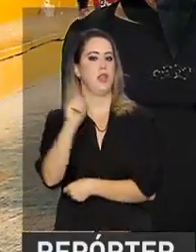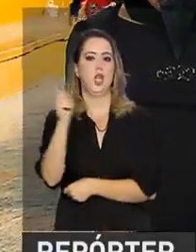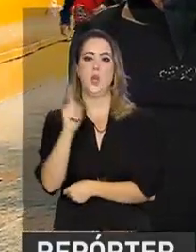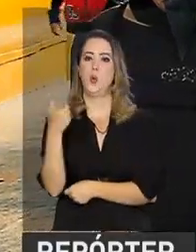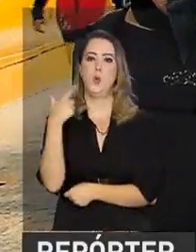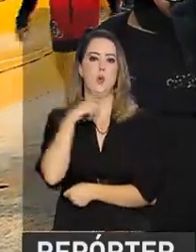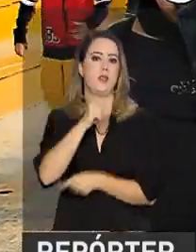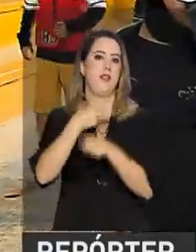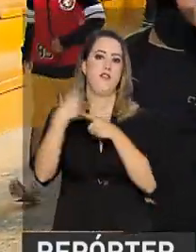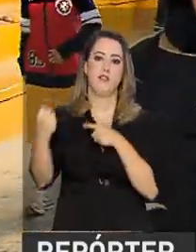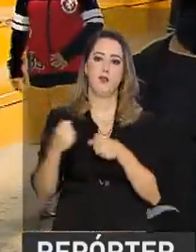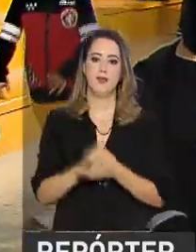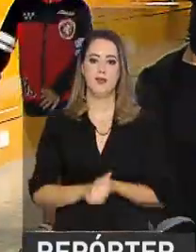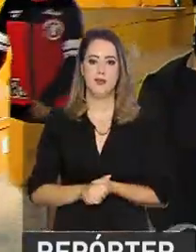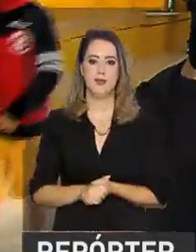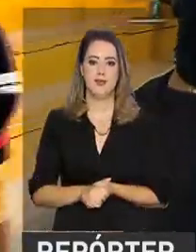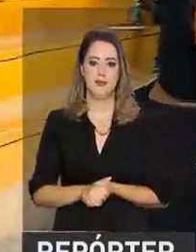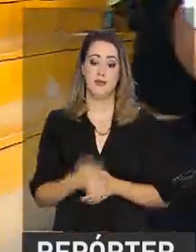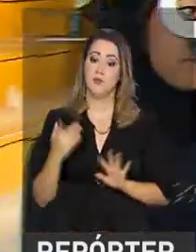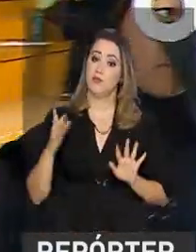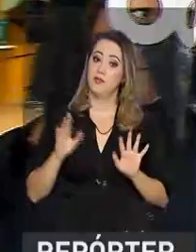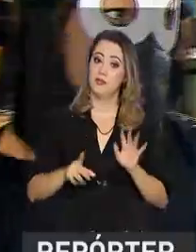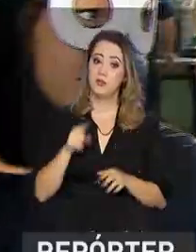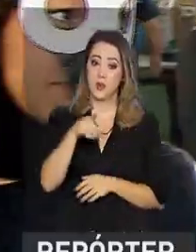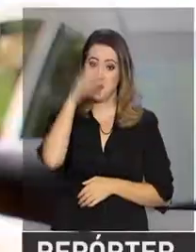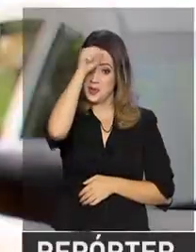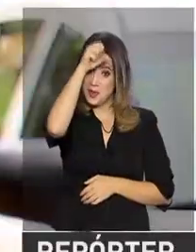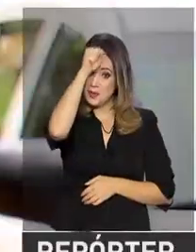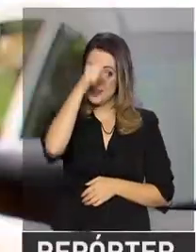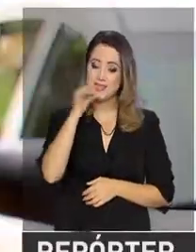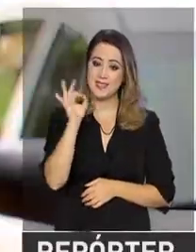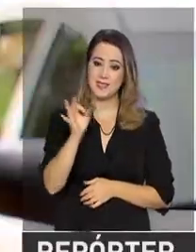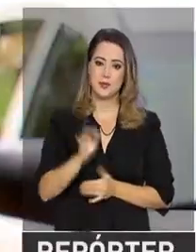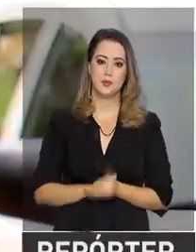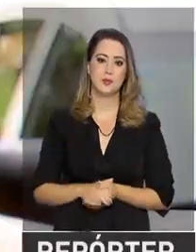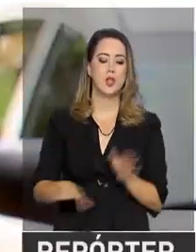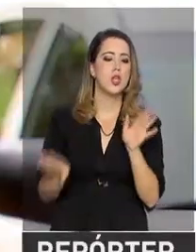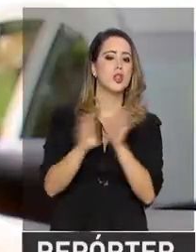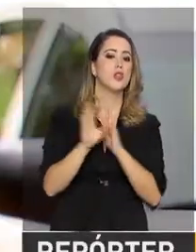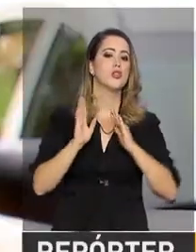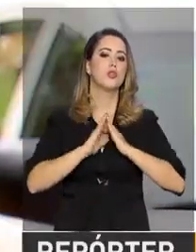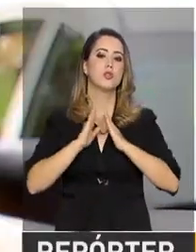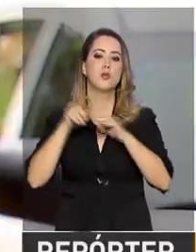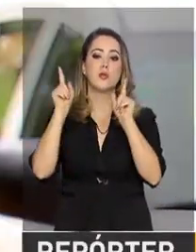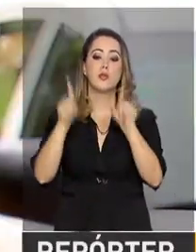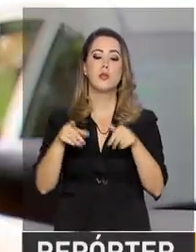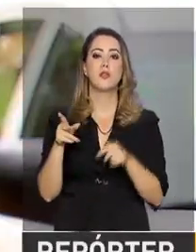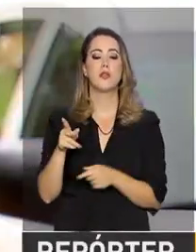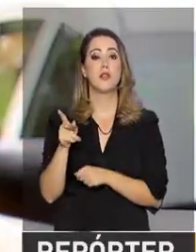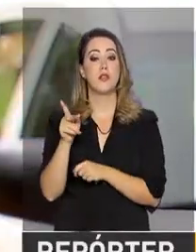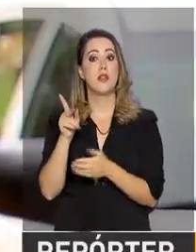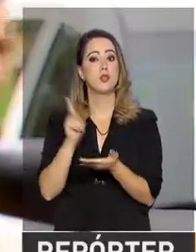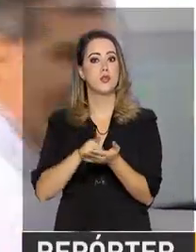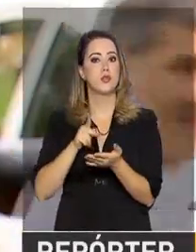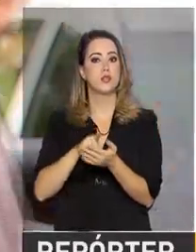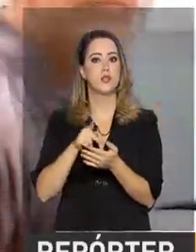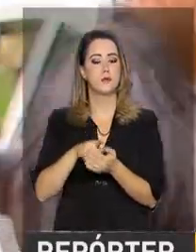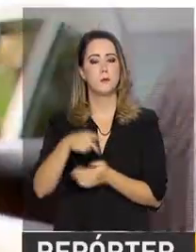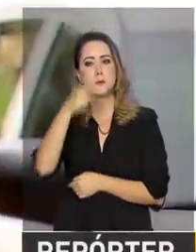vez eu acho que aprender a lição chegam em casa e são verdadeiros agentes